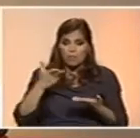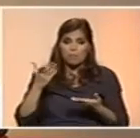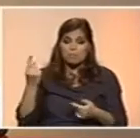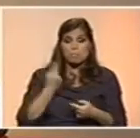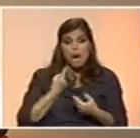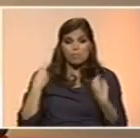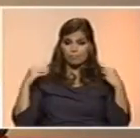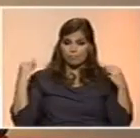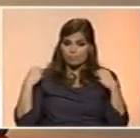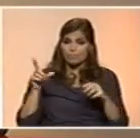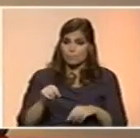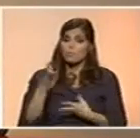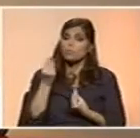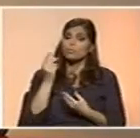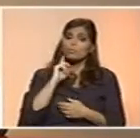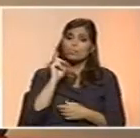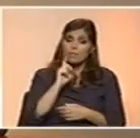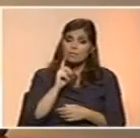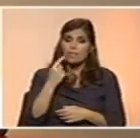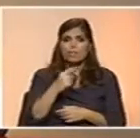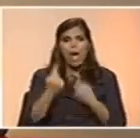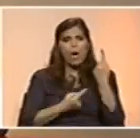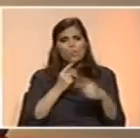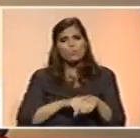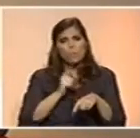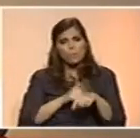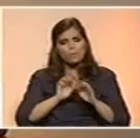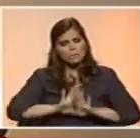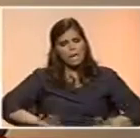exercício físico, que também é muito importante. E termos alguns momentos de